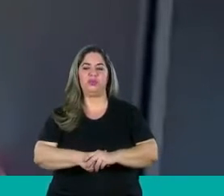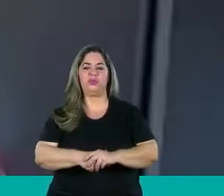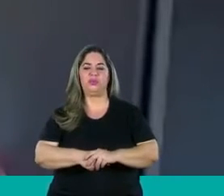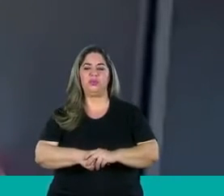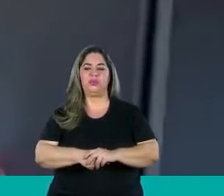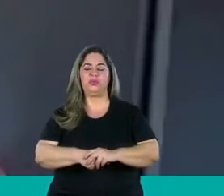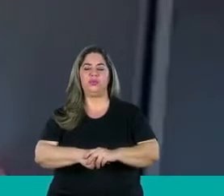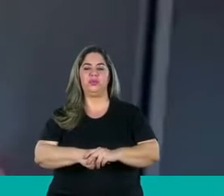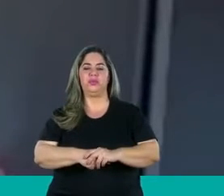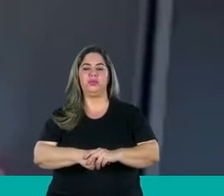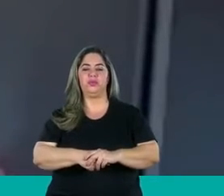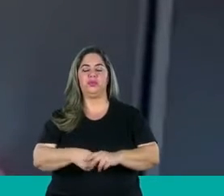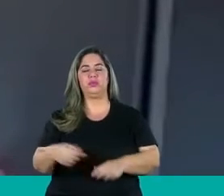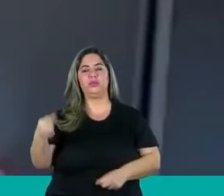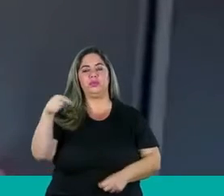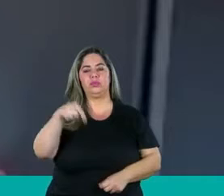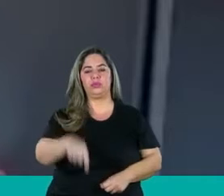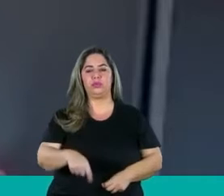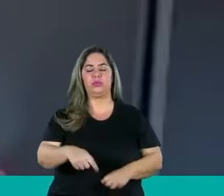E é isso, né? Estou aqui